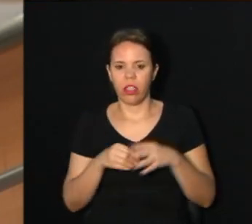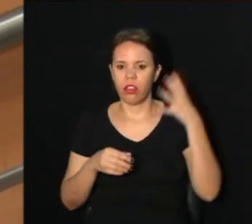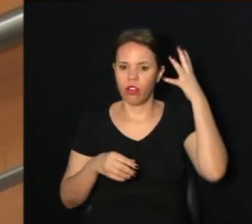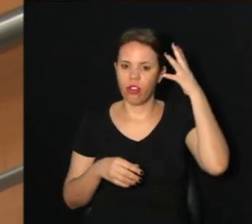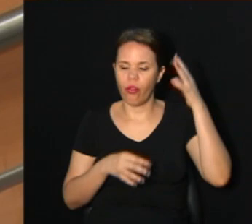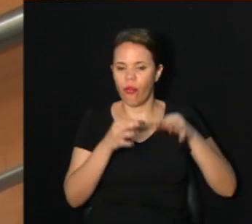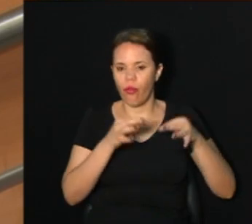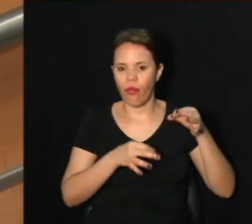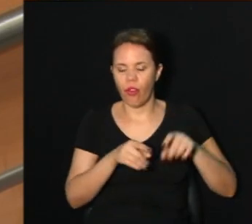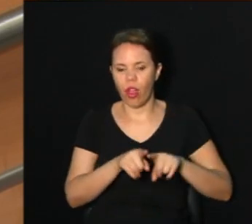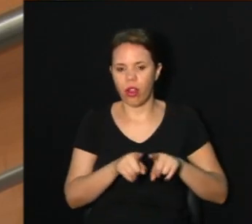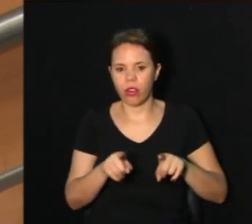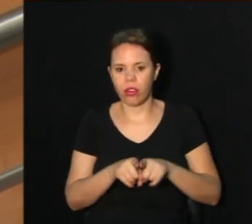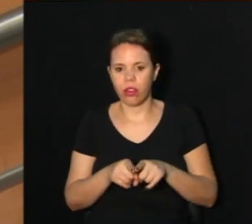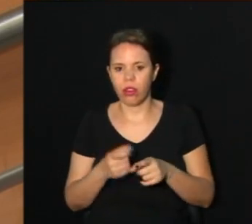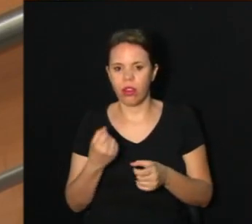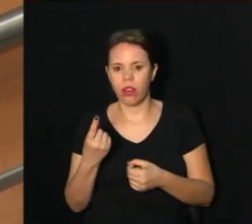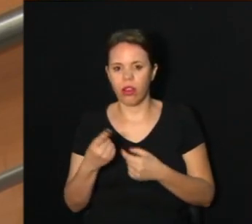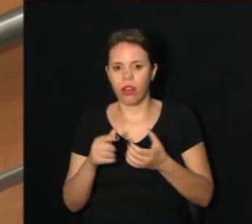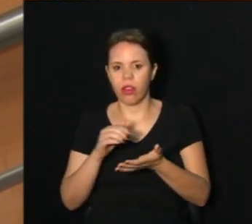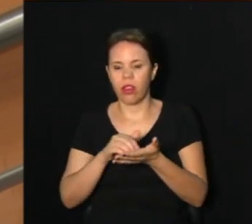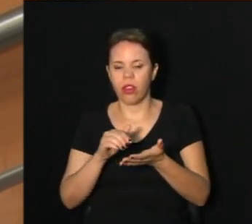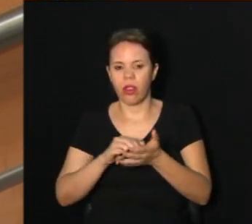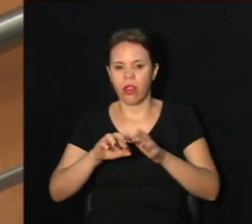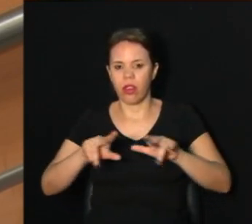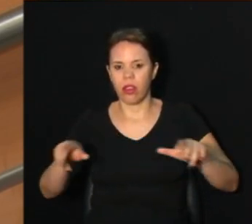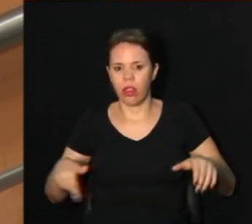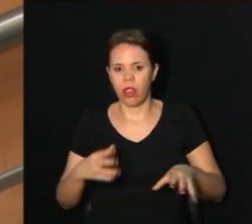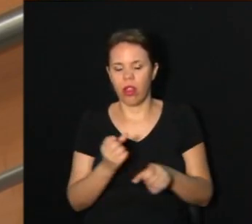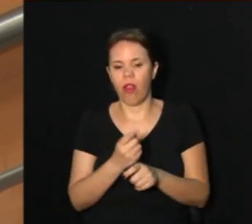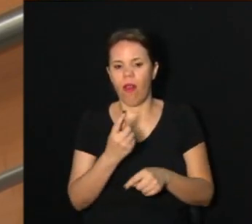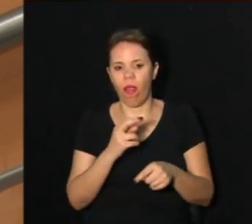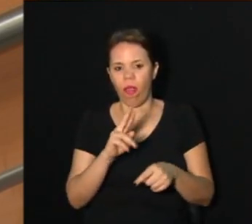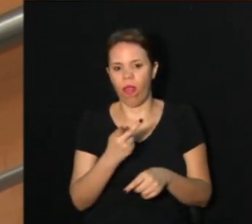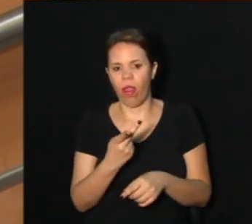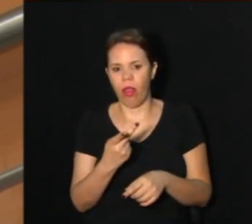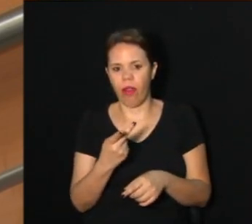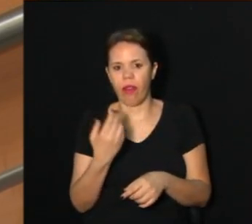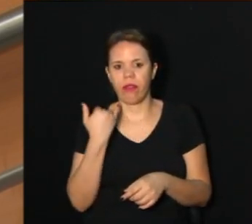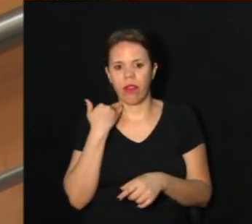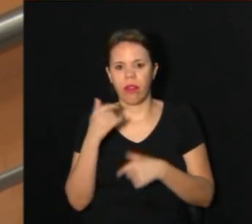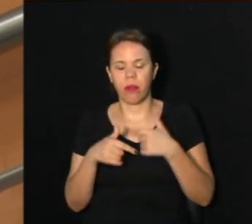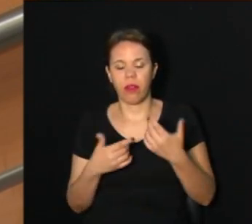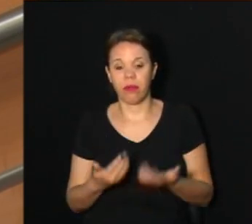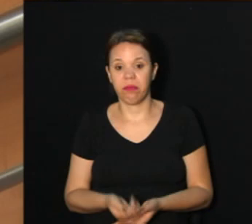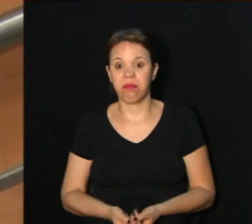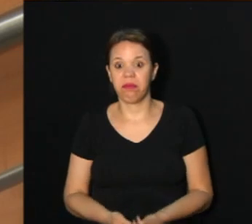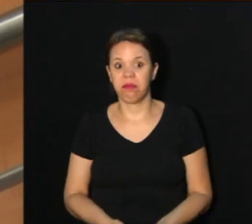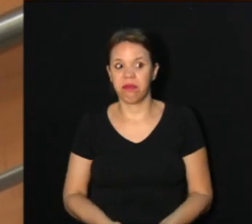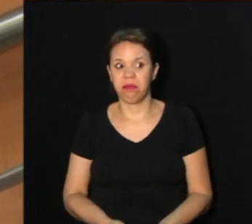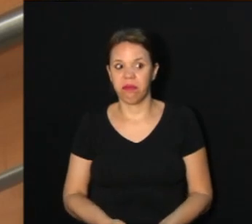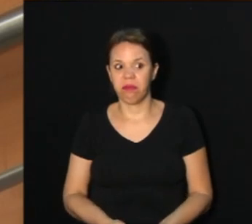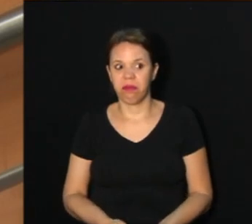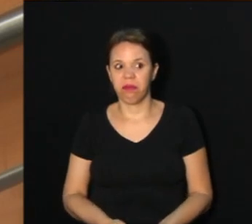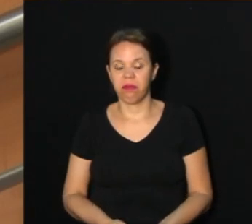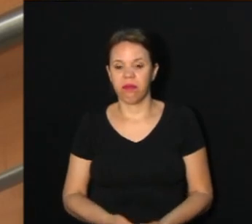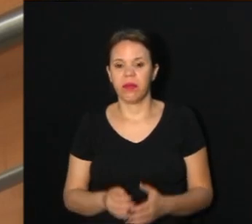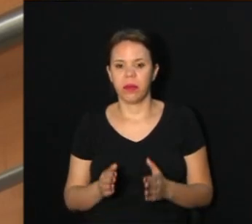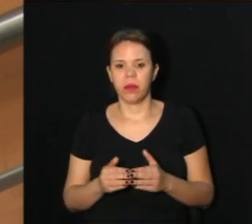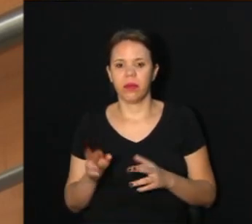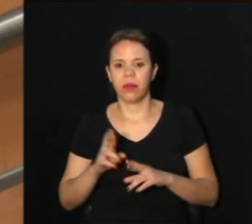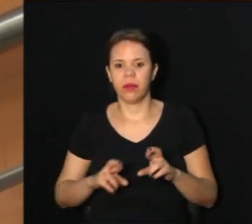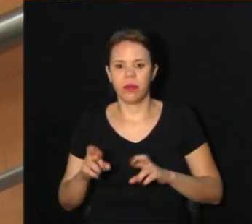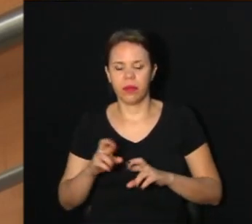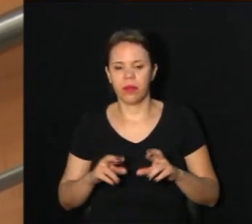muitos deles enganchados em secretarias, menos em finanças e recursos humanos. Dá trabalho, hein? Peço que verifiquem